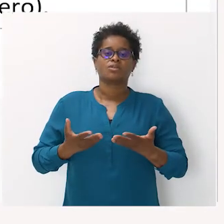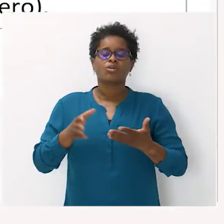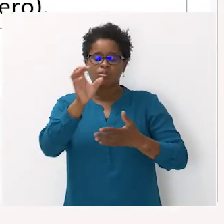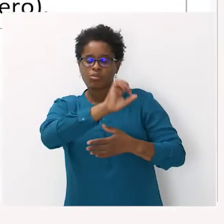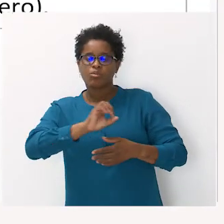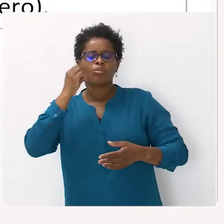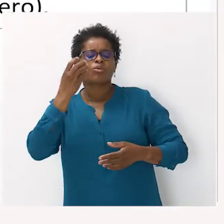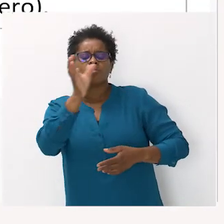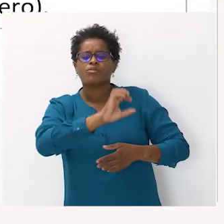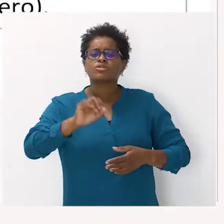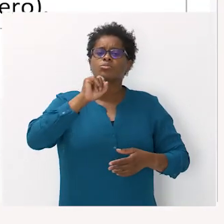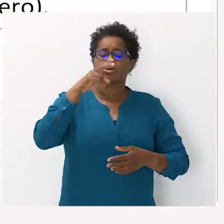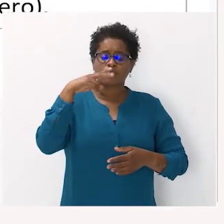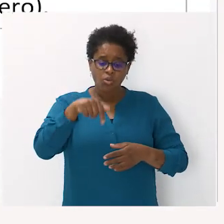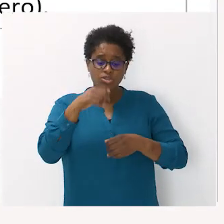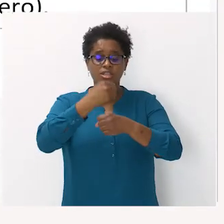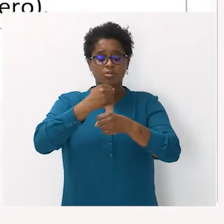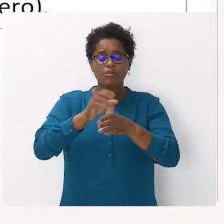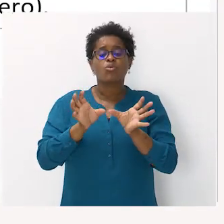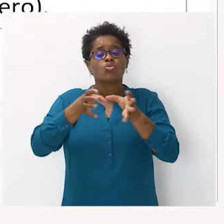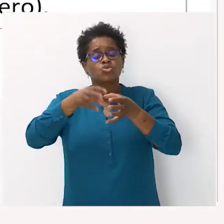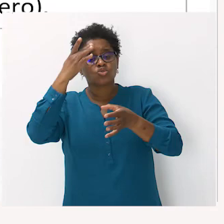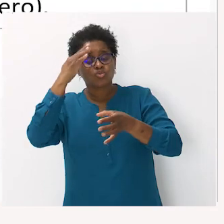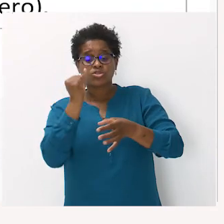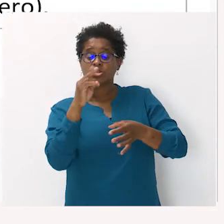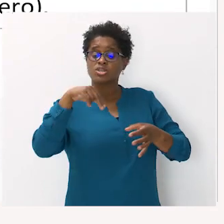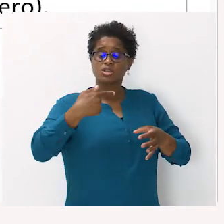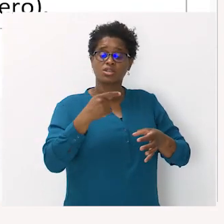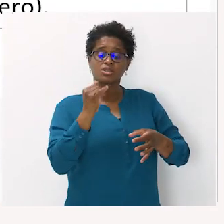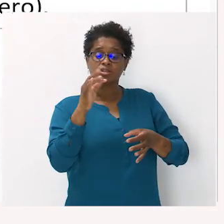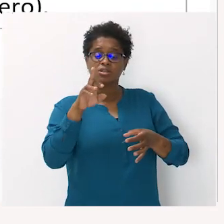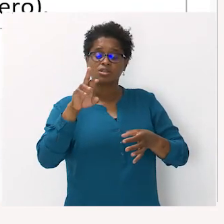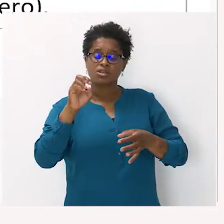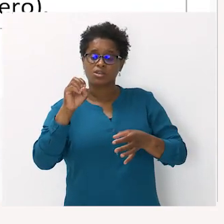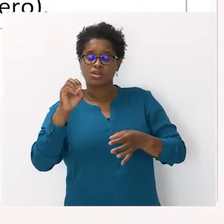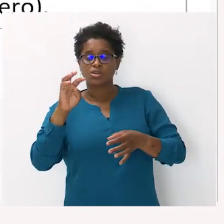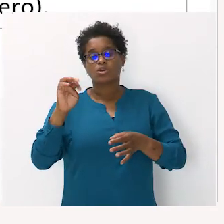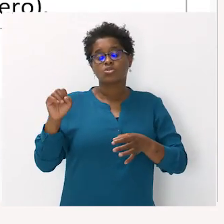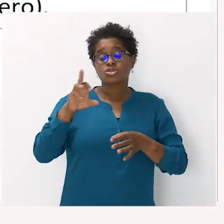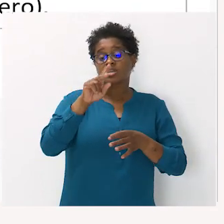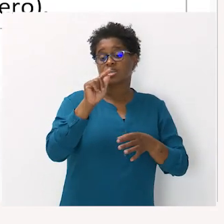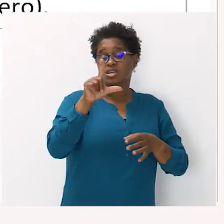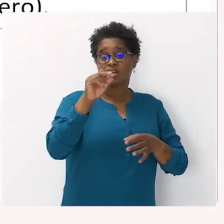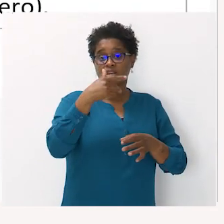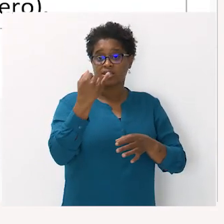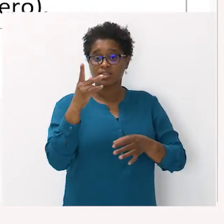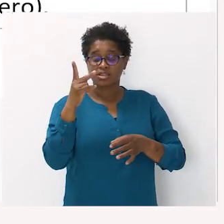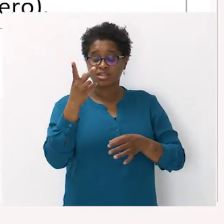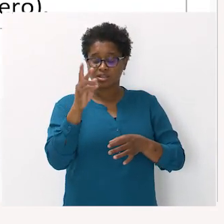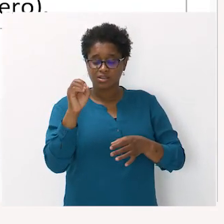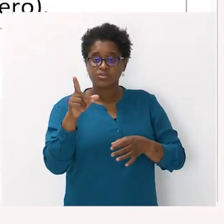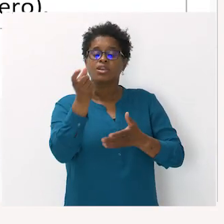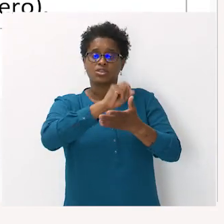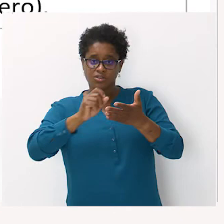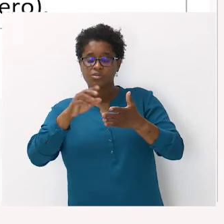Como vocês podem ver, hoje nós vimos conjunto dos números inteiros relativos, é representado pela letra